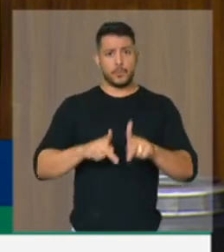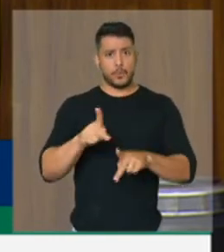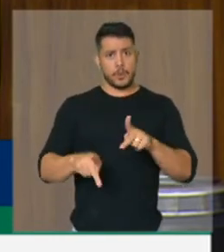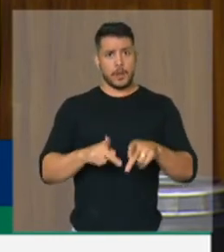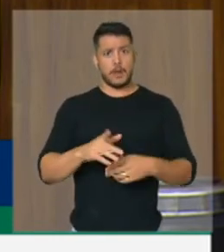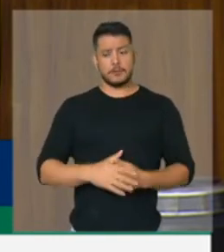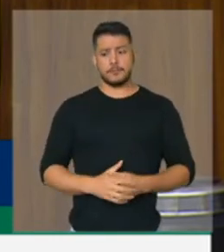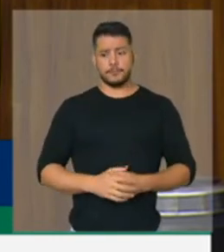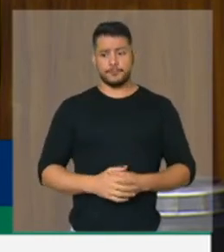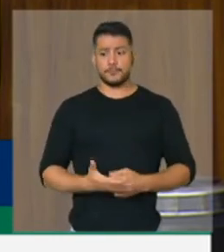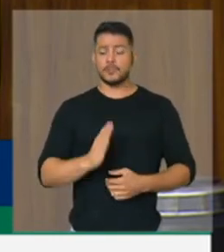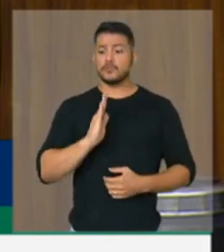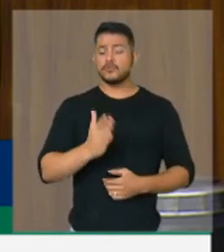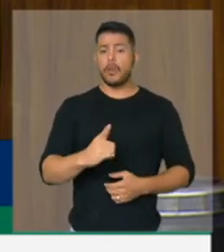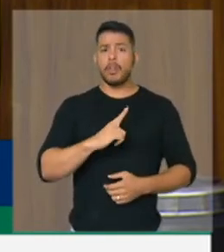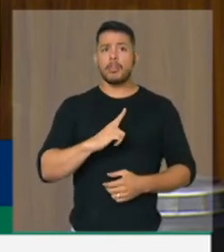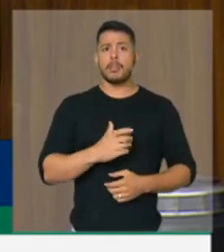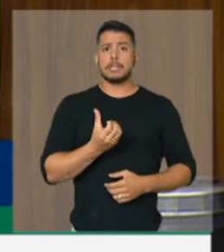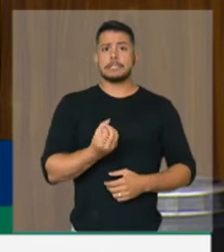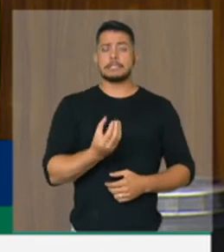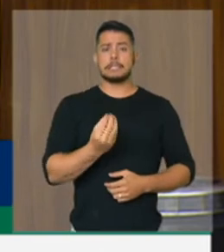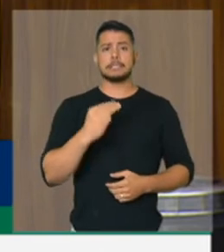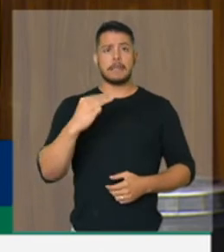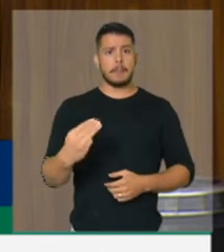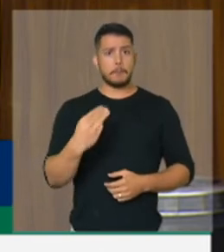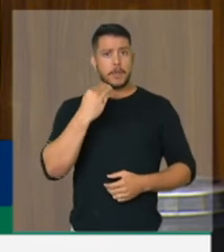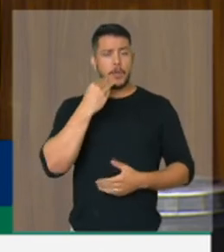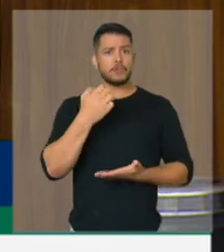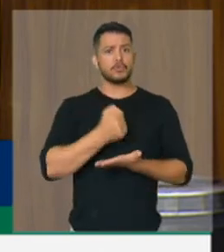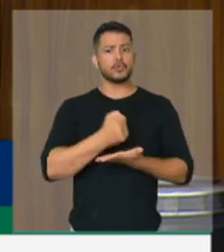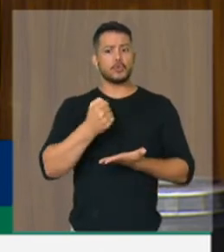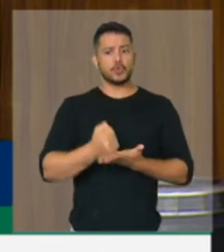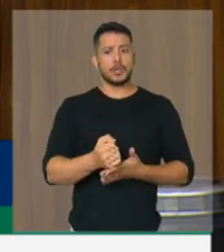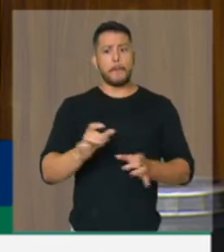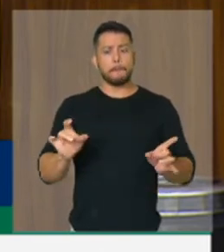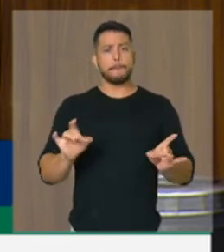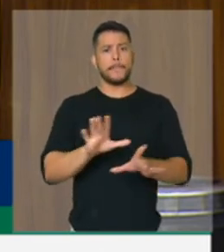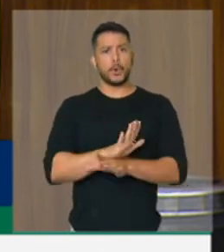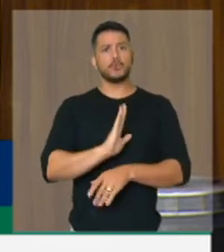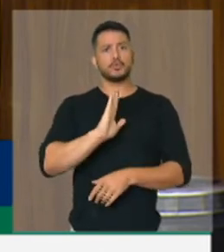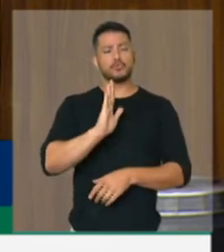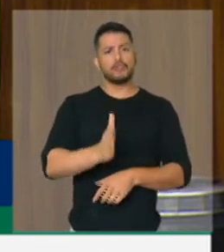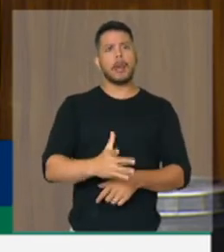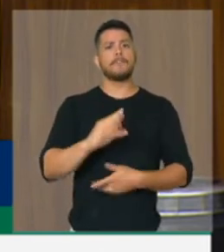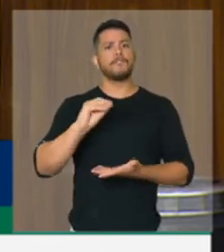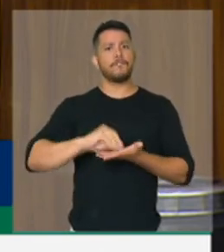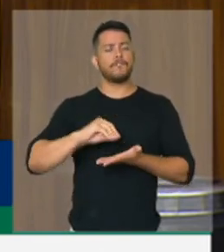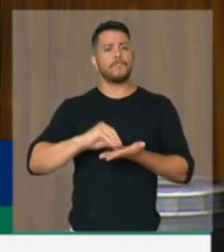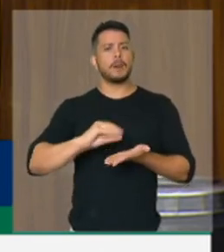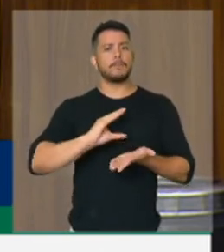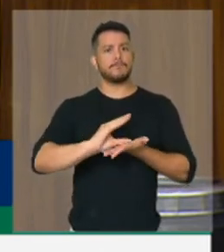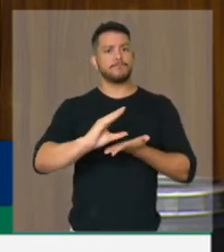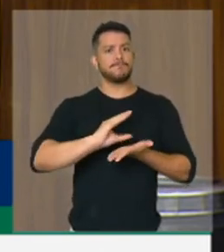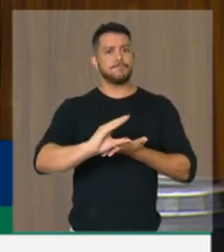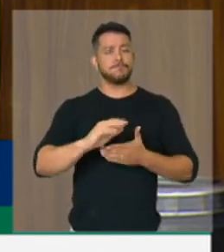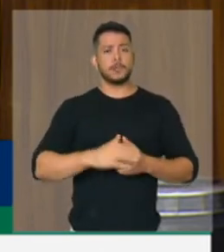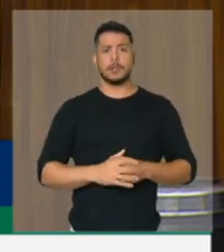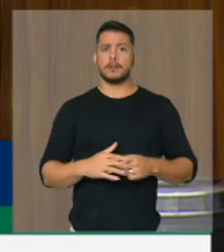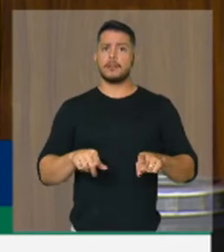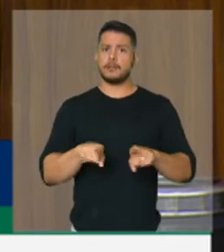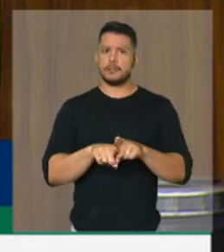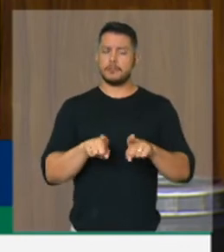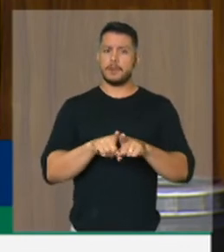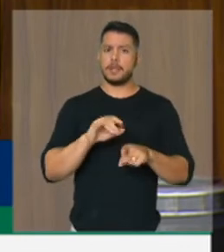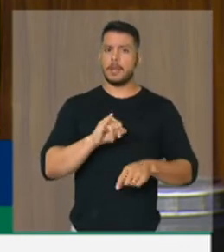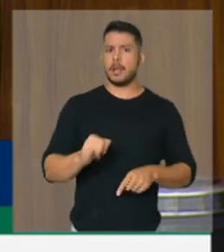60 milhões de contratos prontos para o nosso competente ministro Tarcísio tirar do papel. E vamos pegar aí 30% e devolver ao povo em